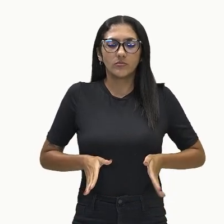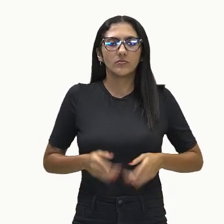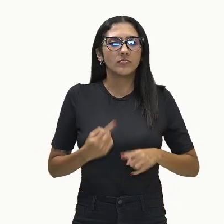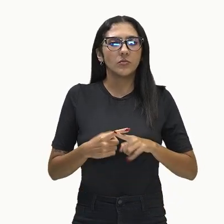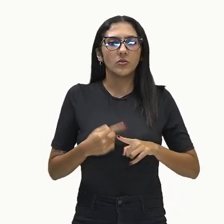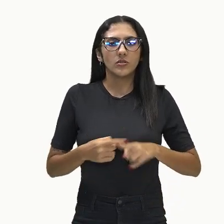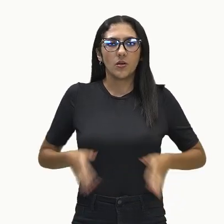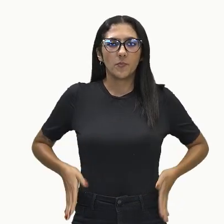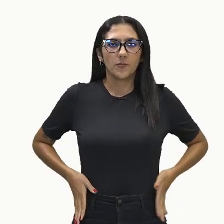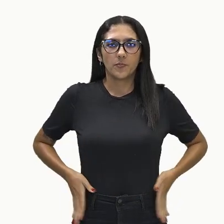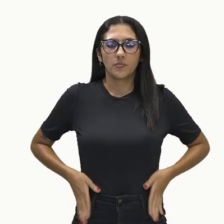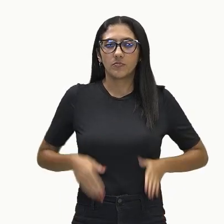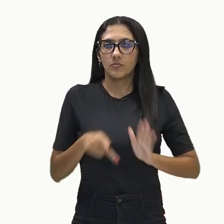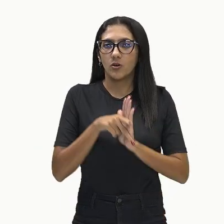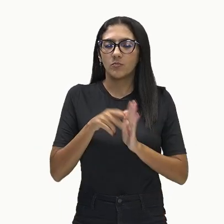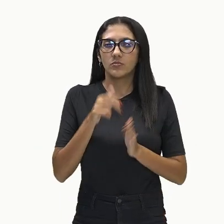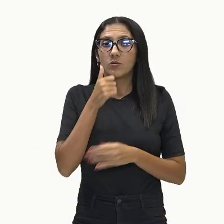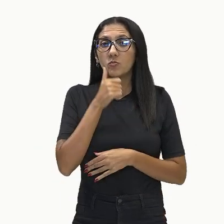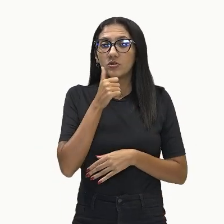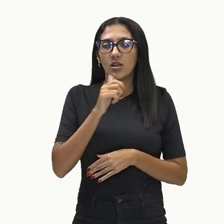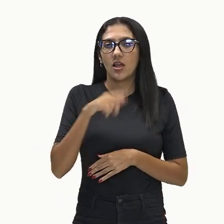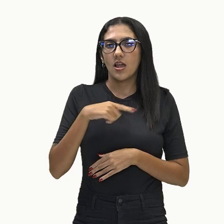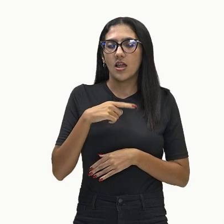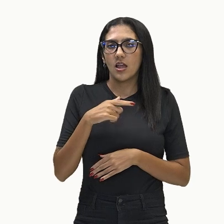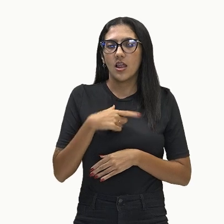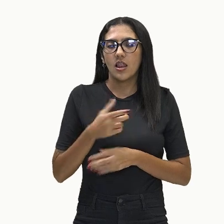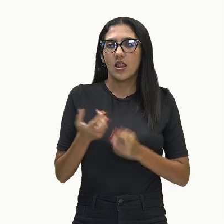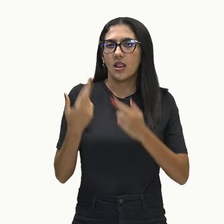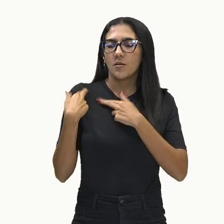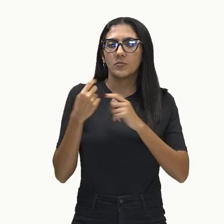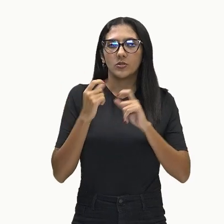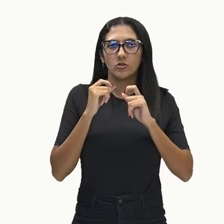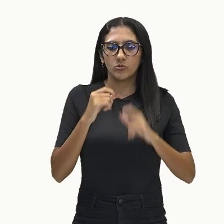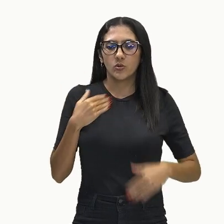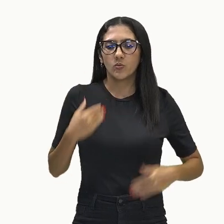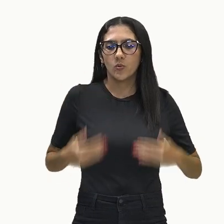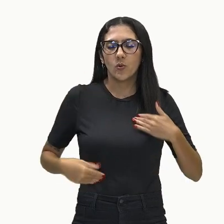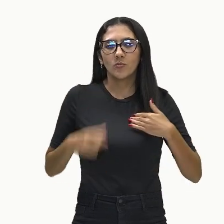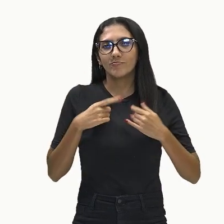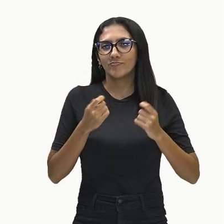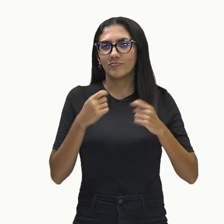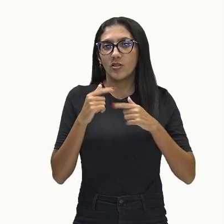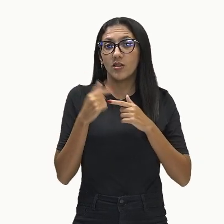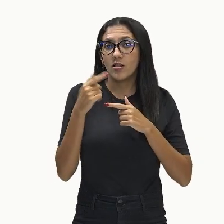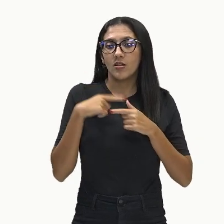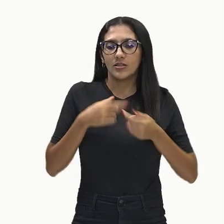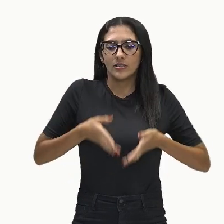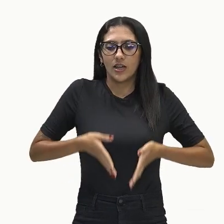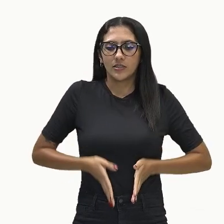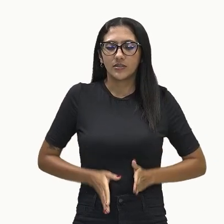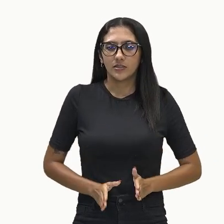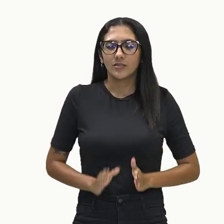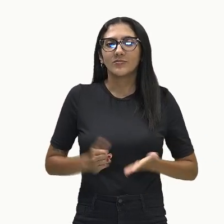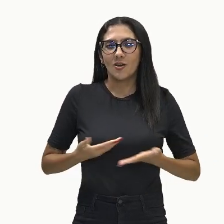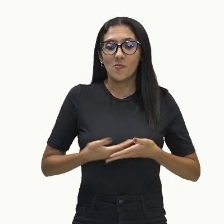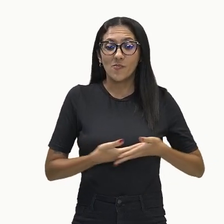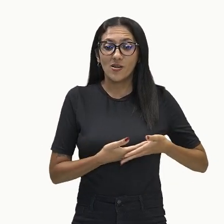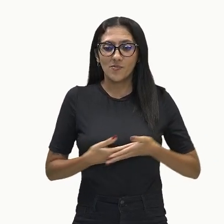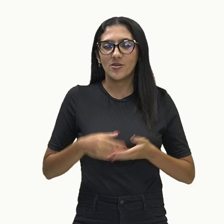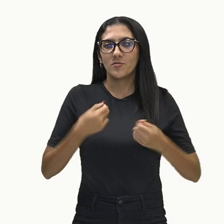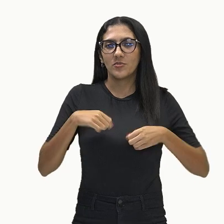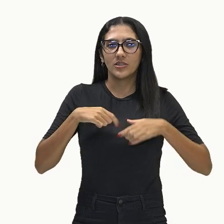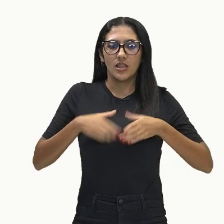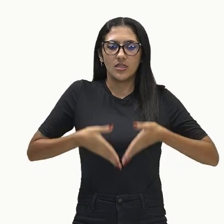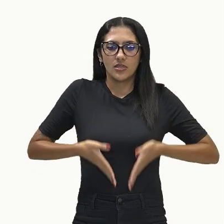o feminino, a mulher vai ser responsável por dar à luz e a criança vai ter que passar